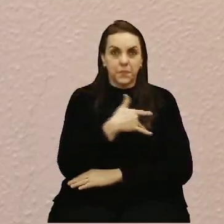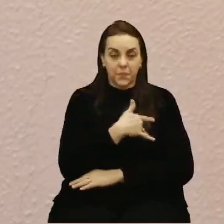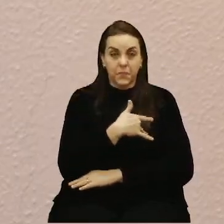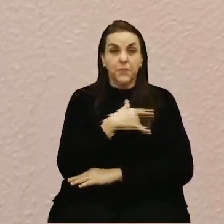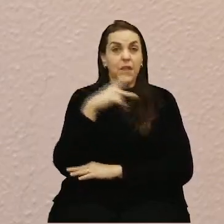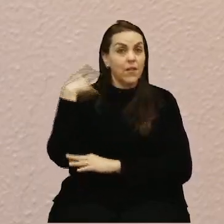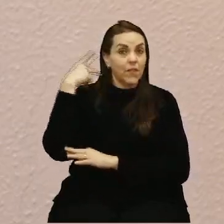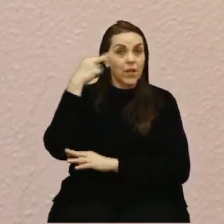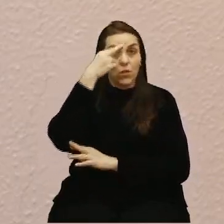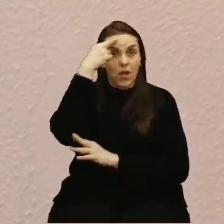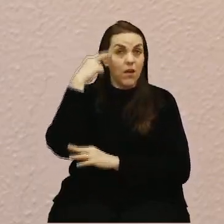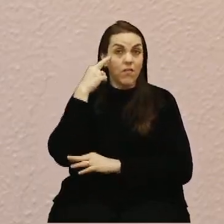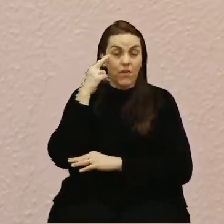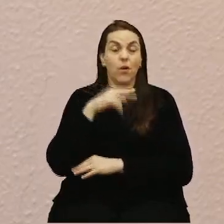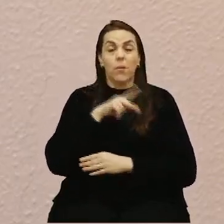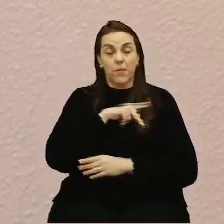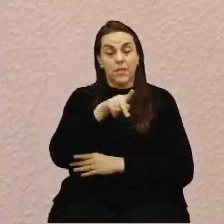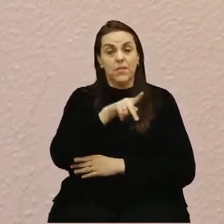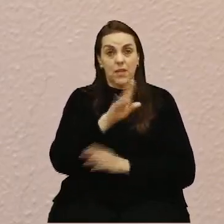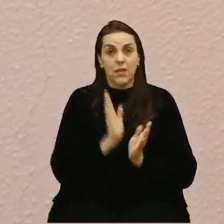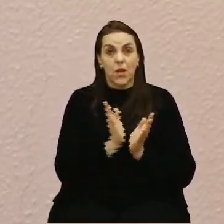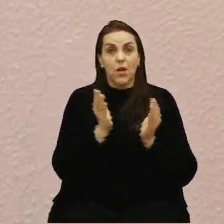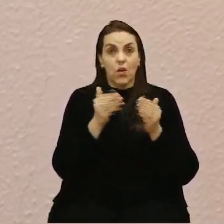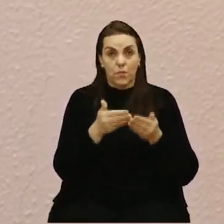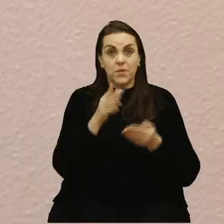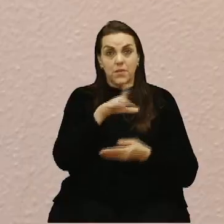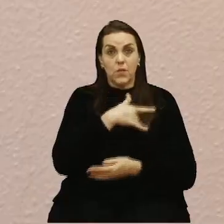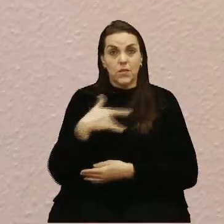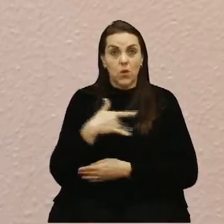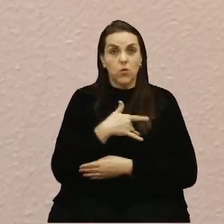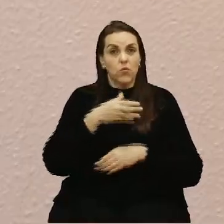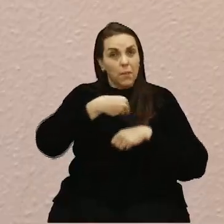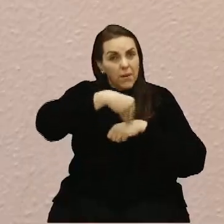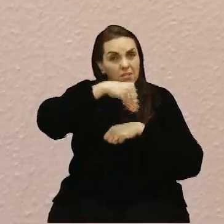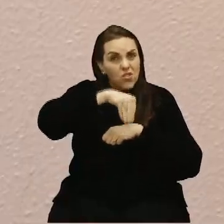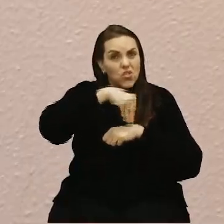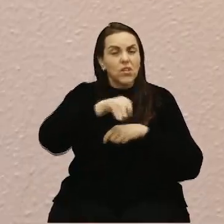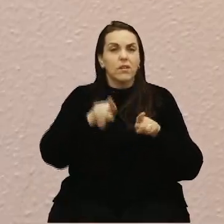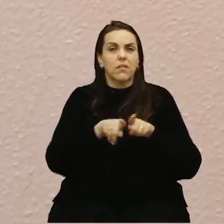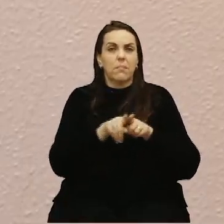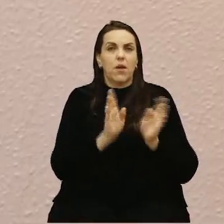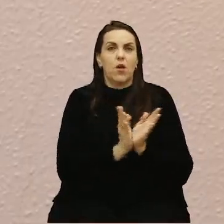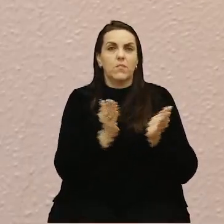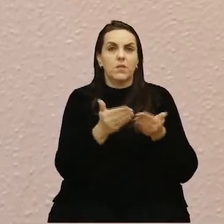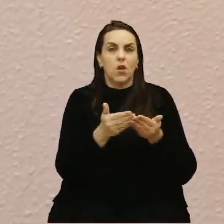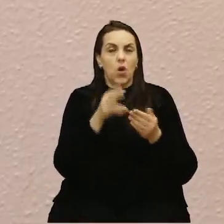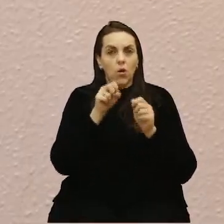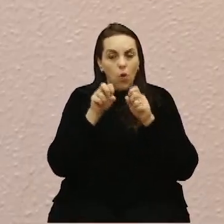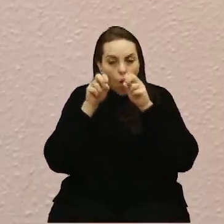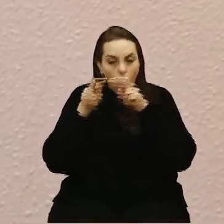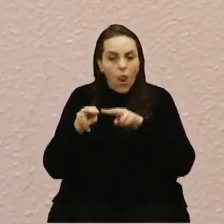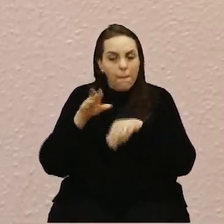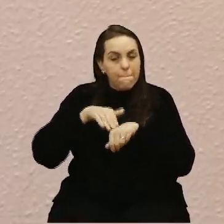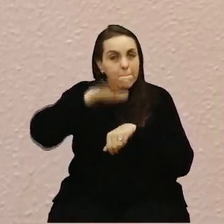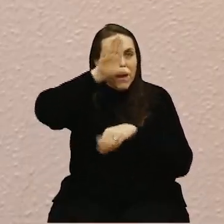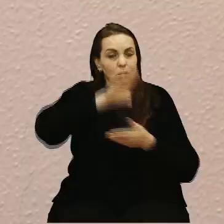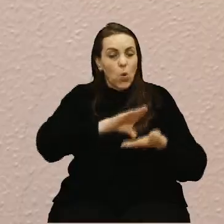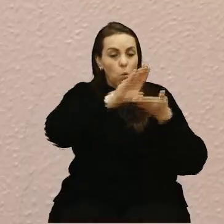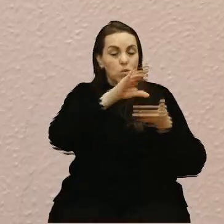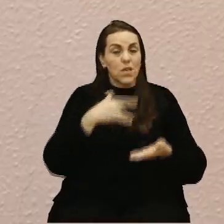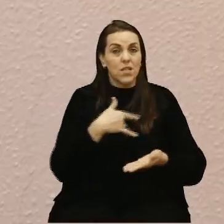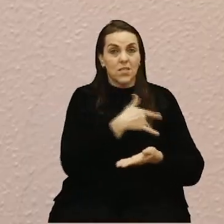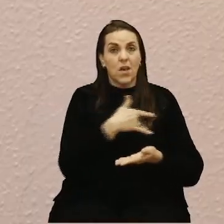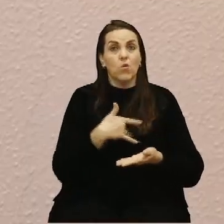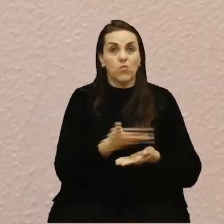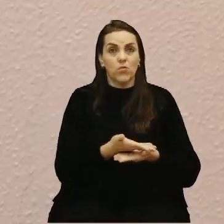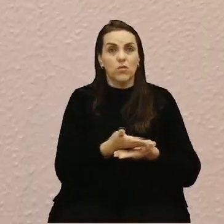presidente da Comissão de Saúde, vou deixar aqui uma sugestão para a nossa comissão, mas para que nós possamos olhar mais para o Conselho de Saúde, que acabou de passar